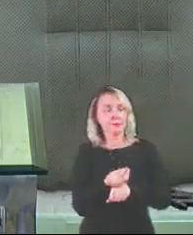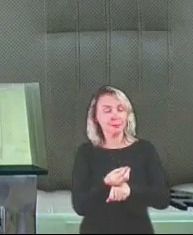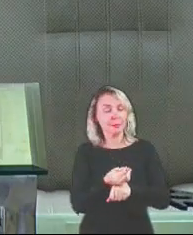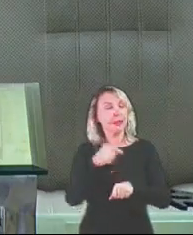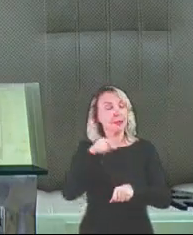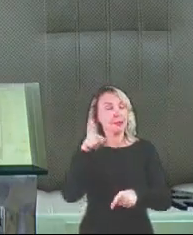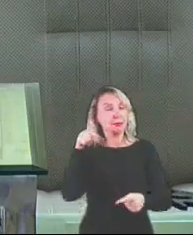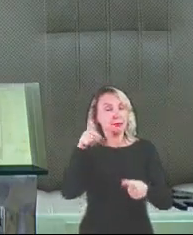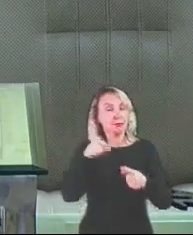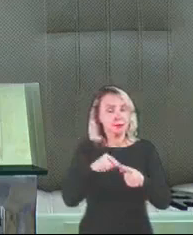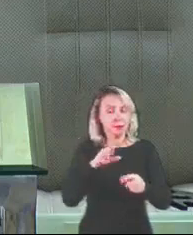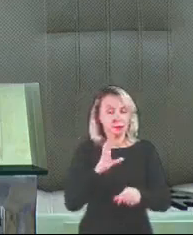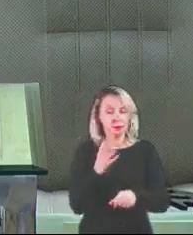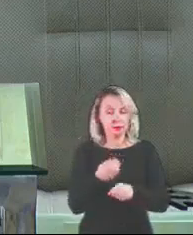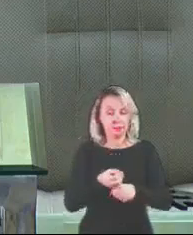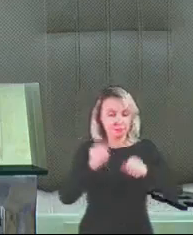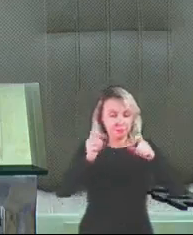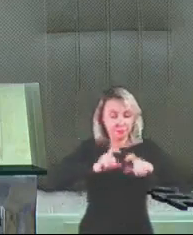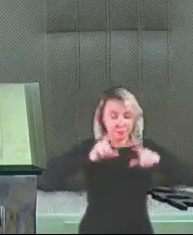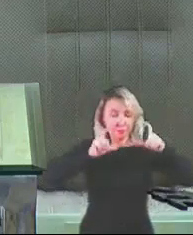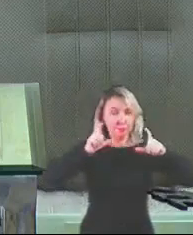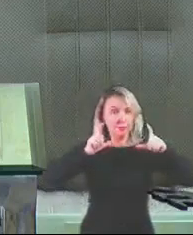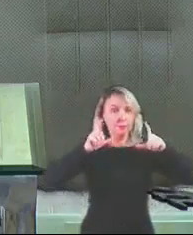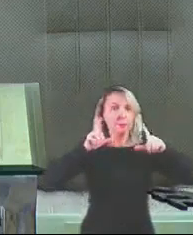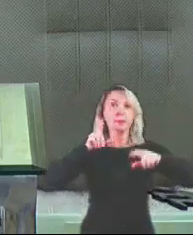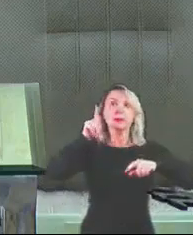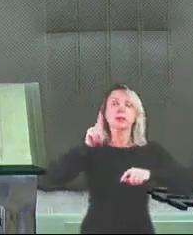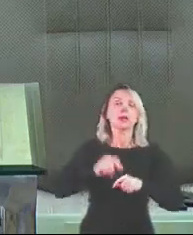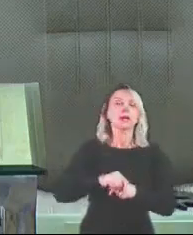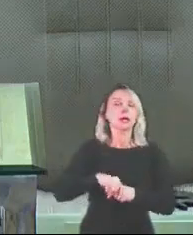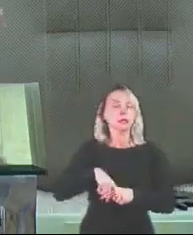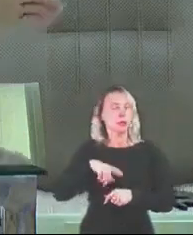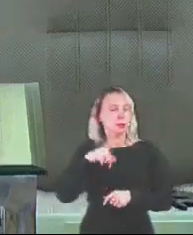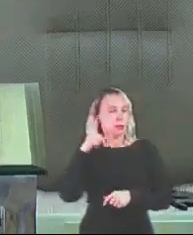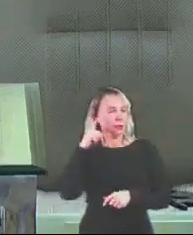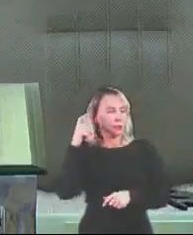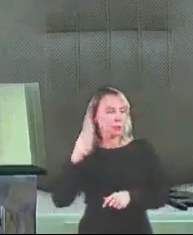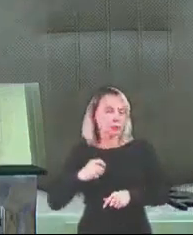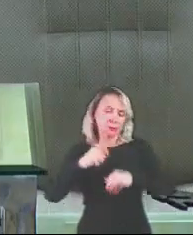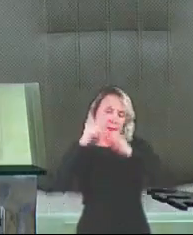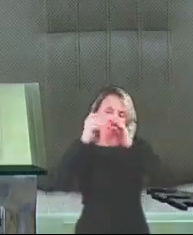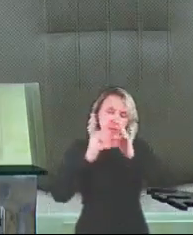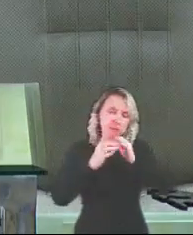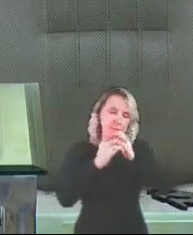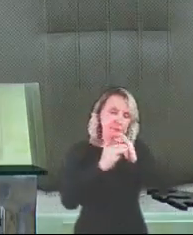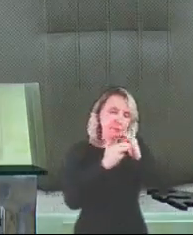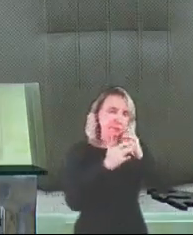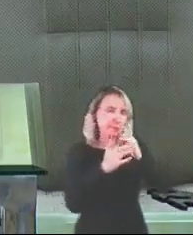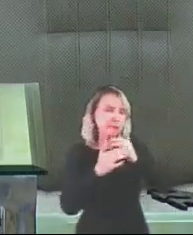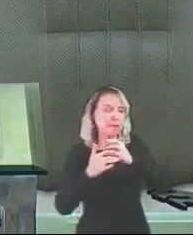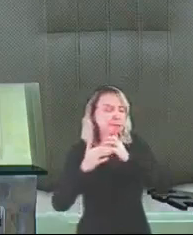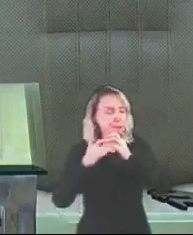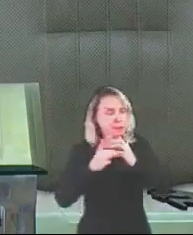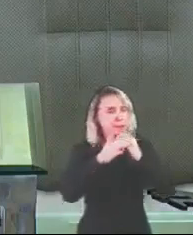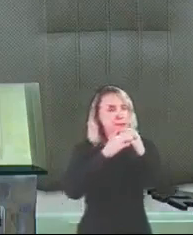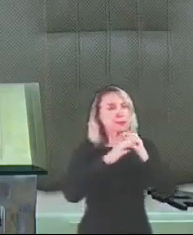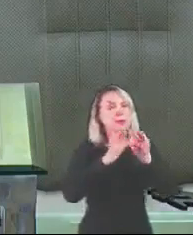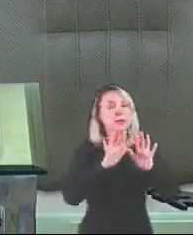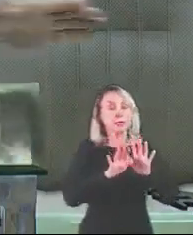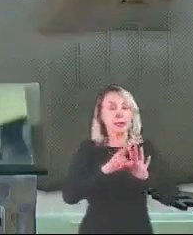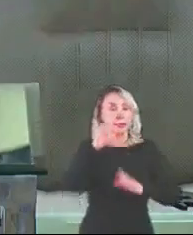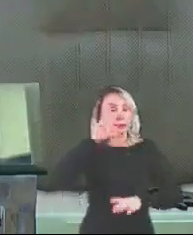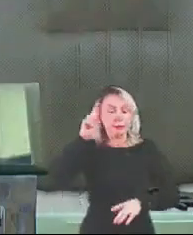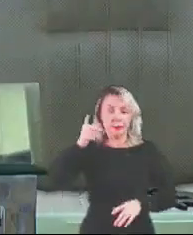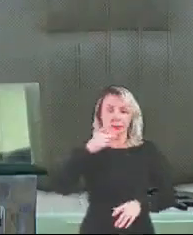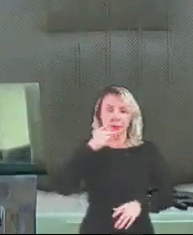eu falei que essa trombeta é trombeta de guerra, de despertamento. Deus está bradando na terra: acorda, meu povo,